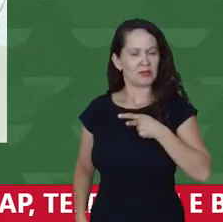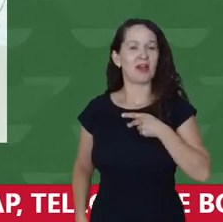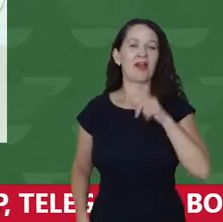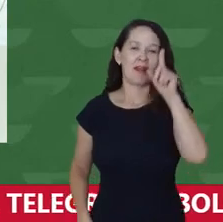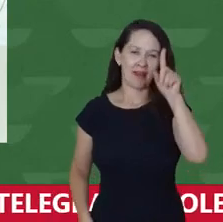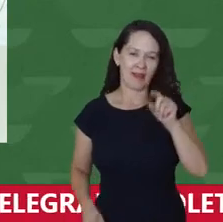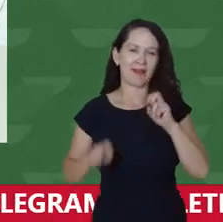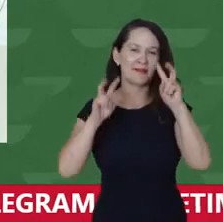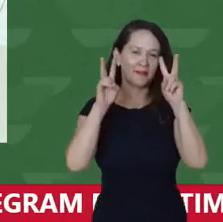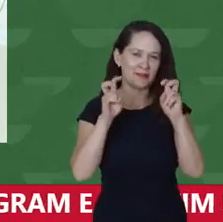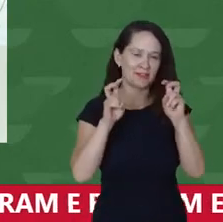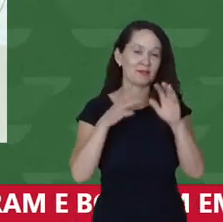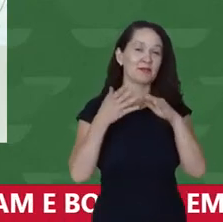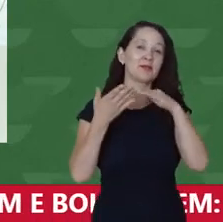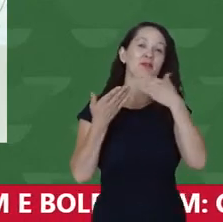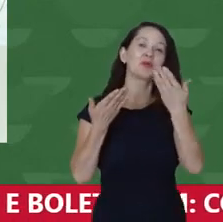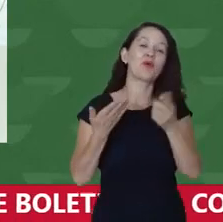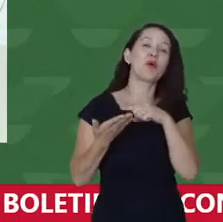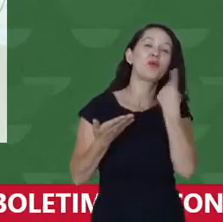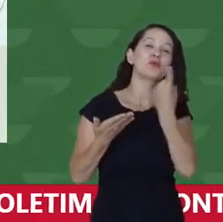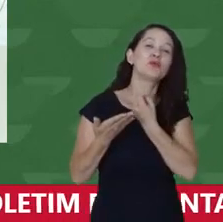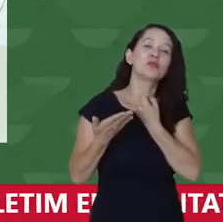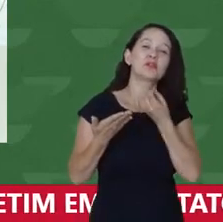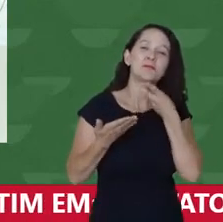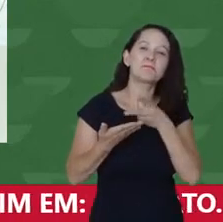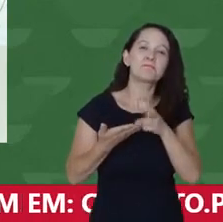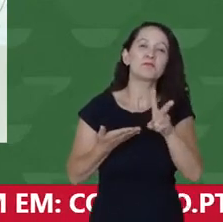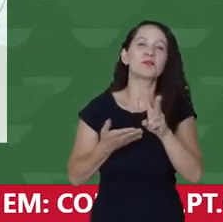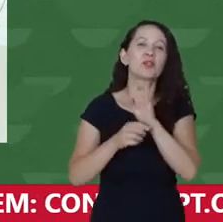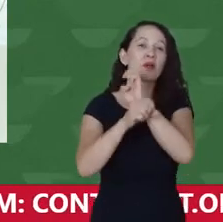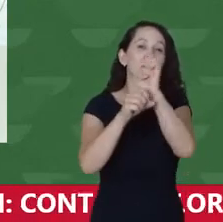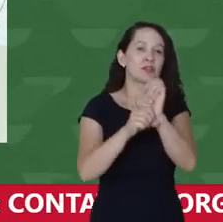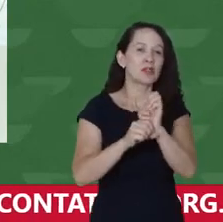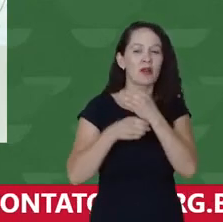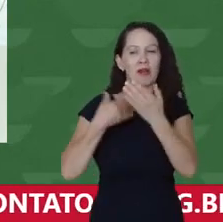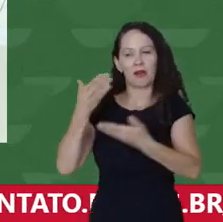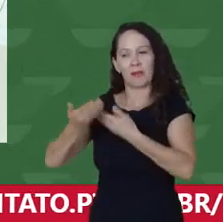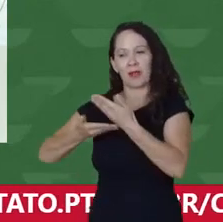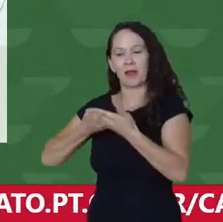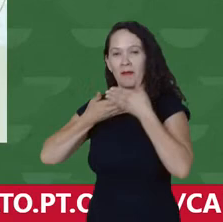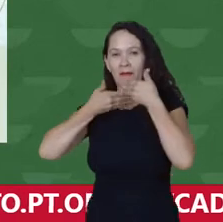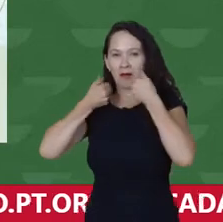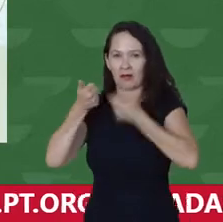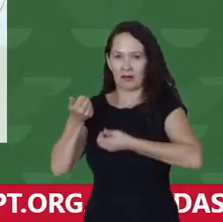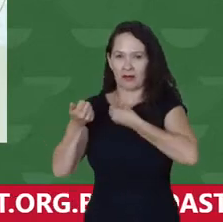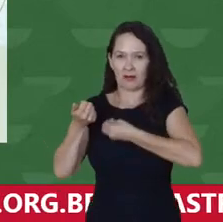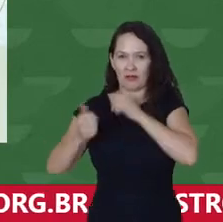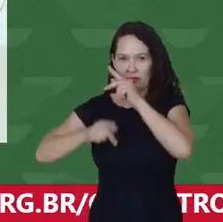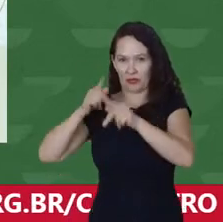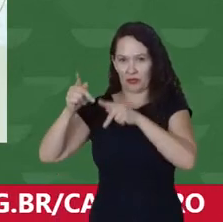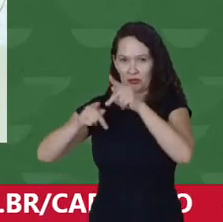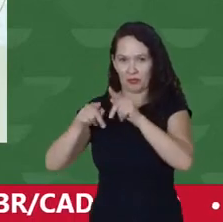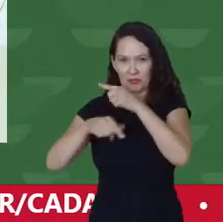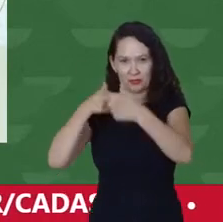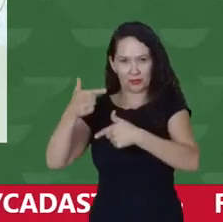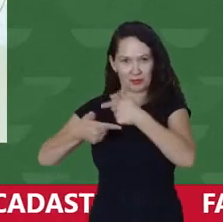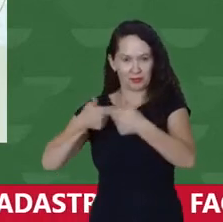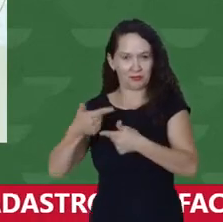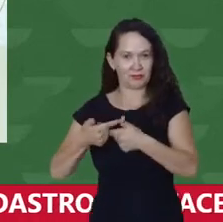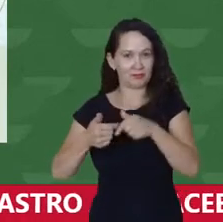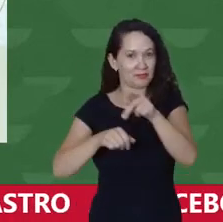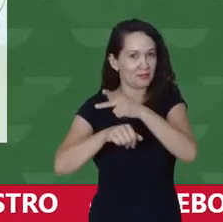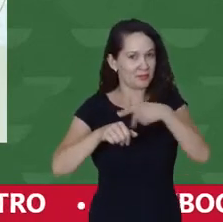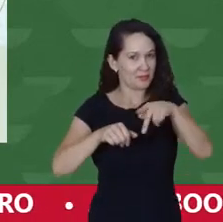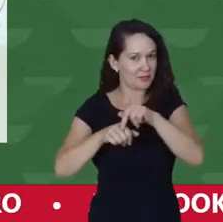jogo. Para quem nós estaremos mantendo o Estado para atender e melhorar a qualidade de vida do povo, dos trabalhadores desse